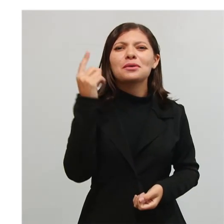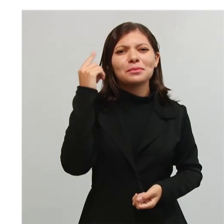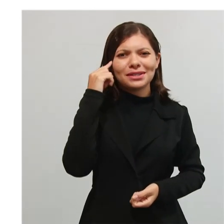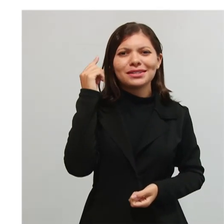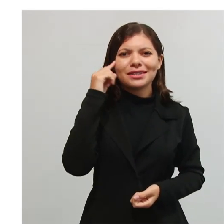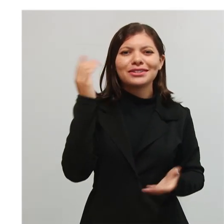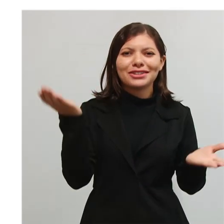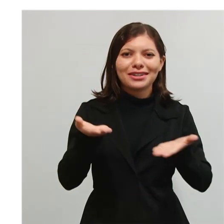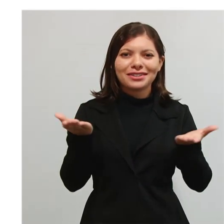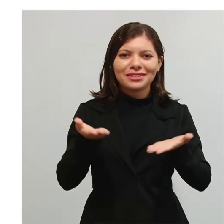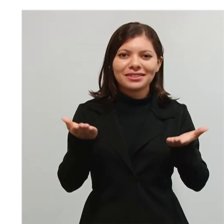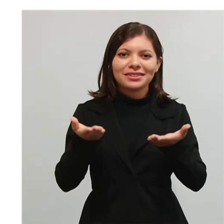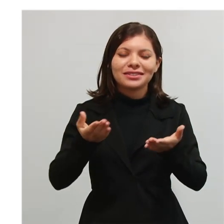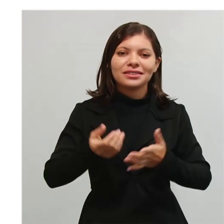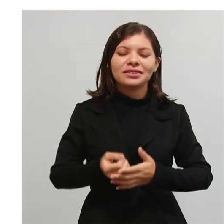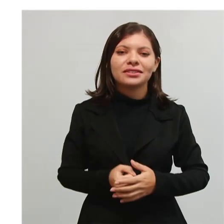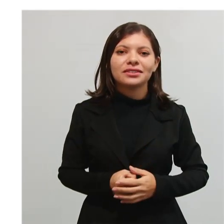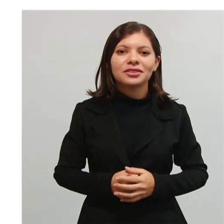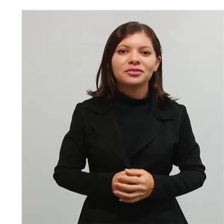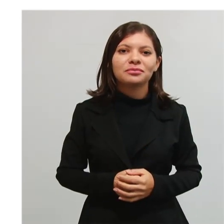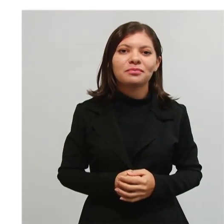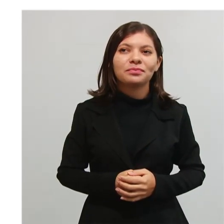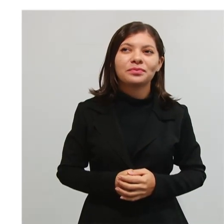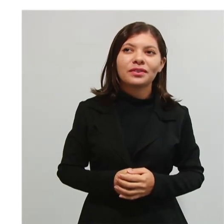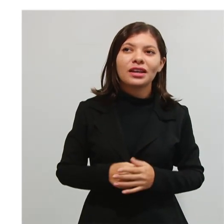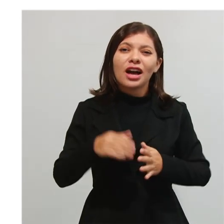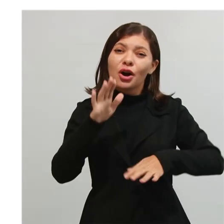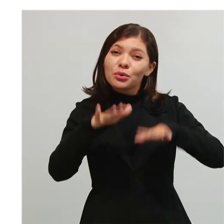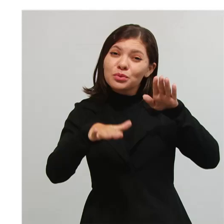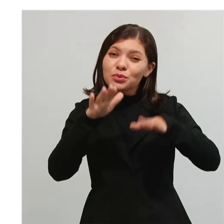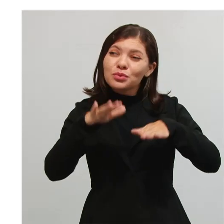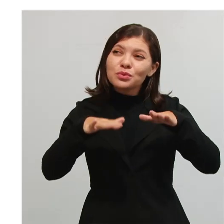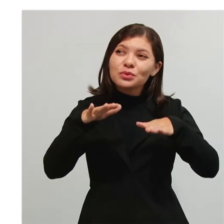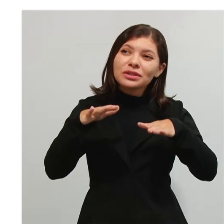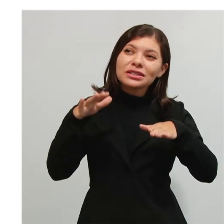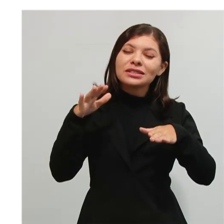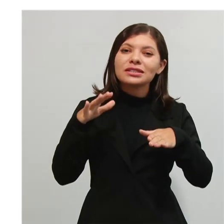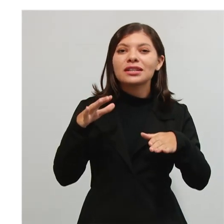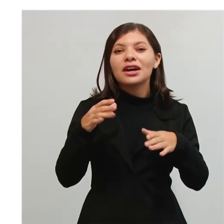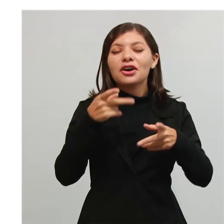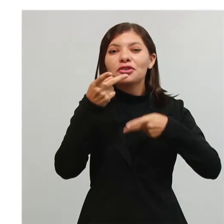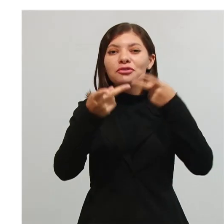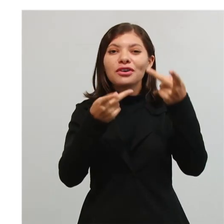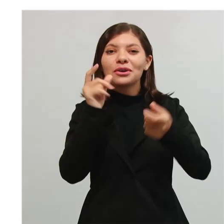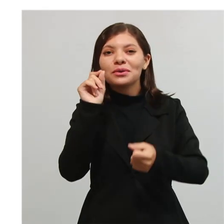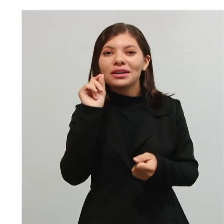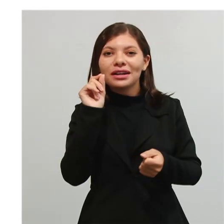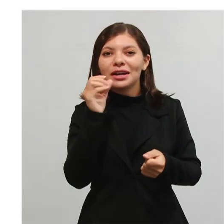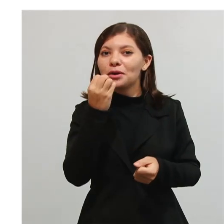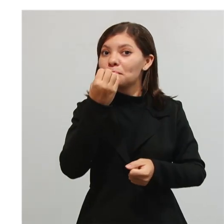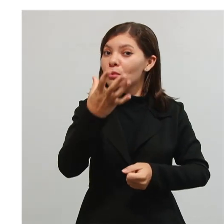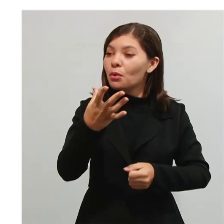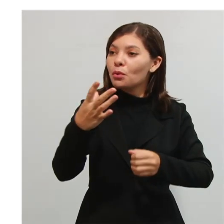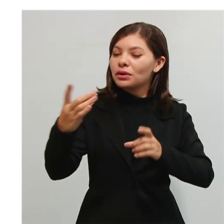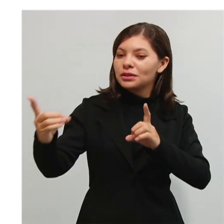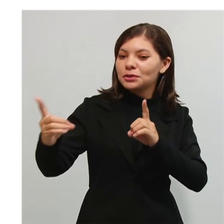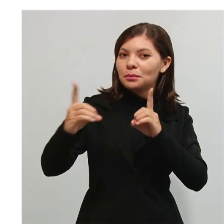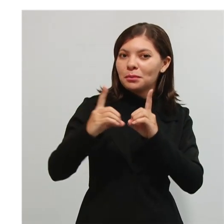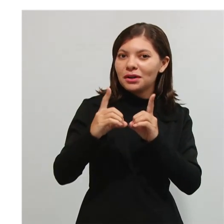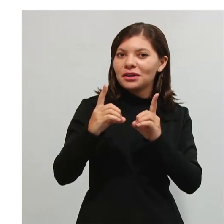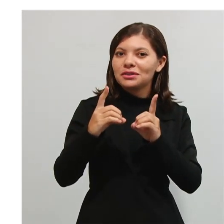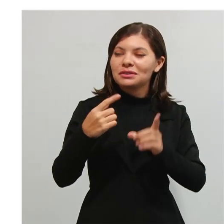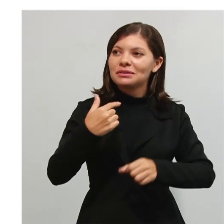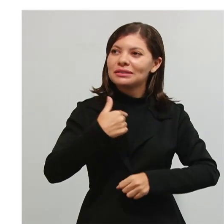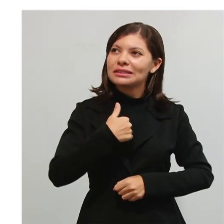isso Dizem que quando nós somos bem atendidos geralmente a gente lembra e